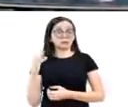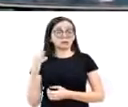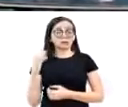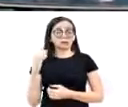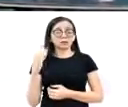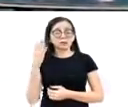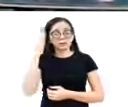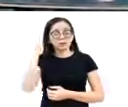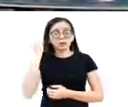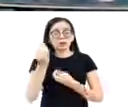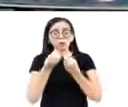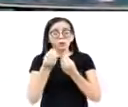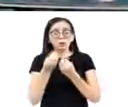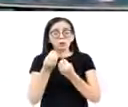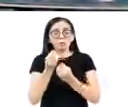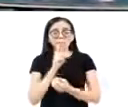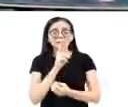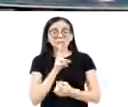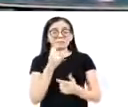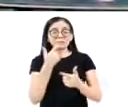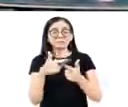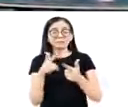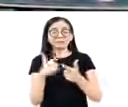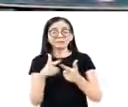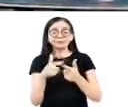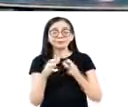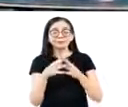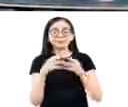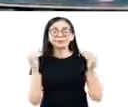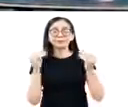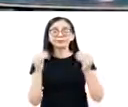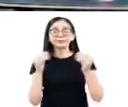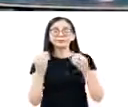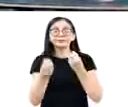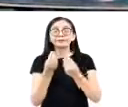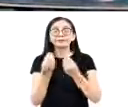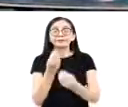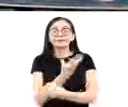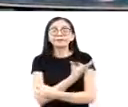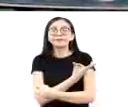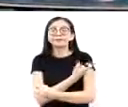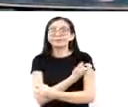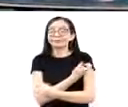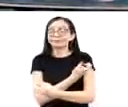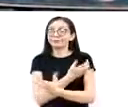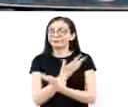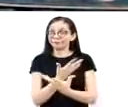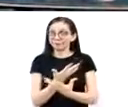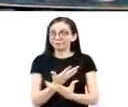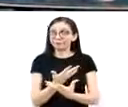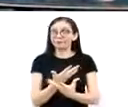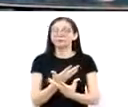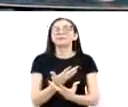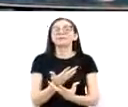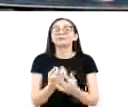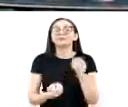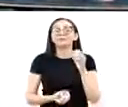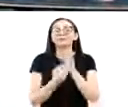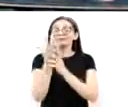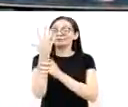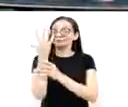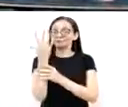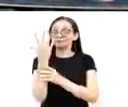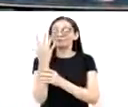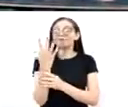encontrar uma forma ou uma fórmula de um imunizante que pudesse fazer com que o nosso povo